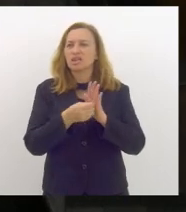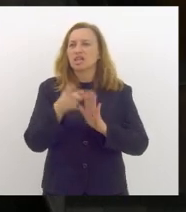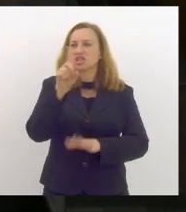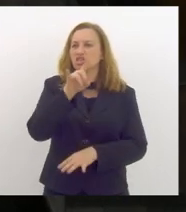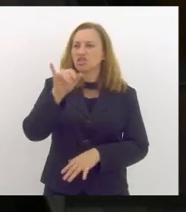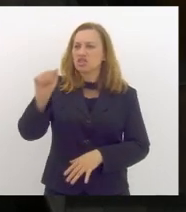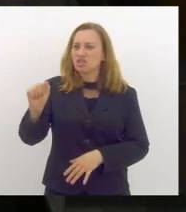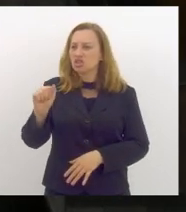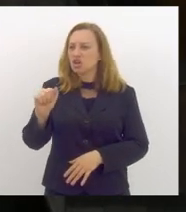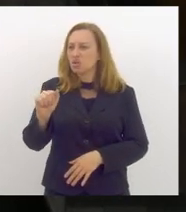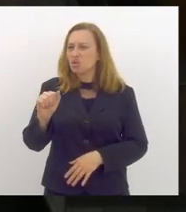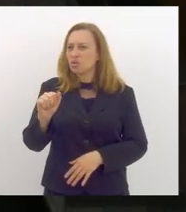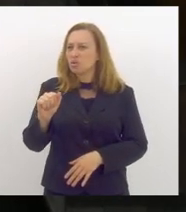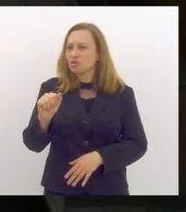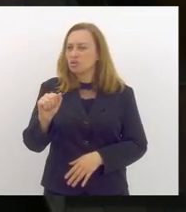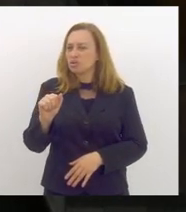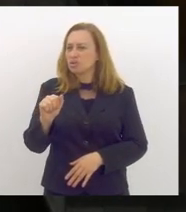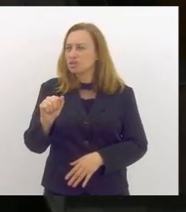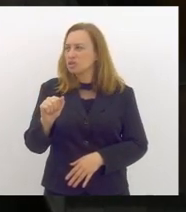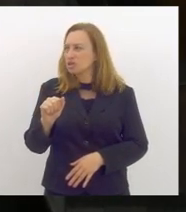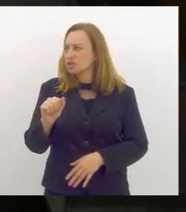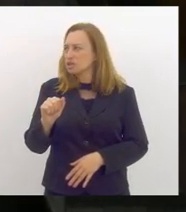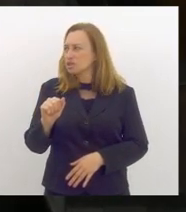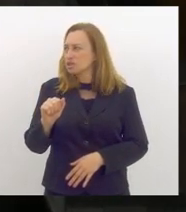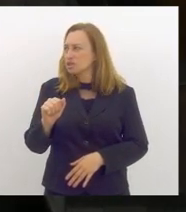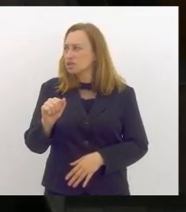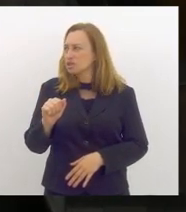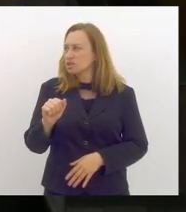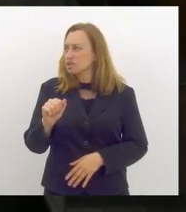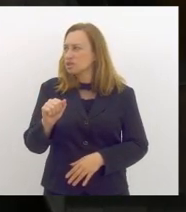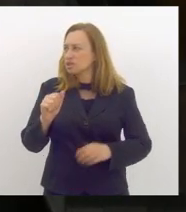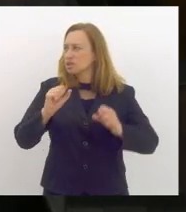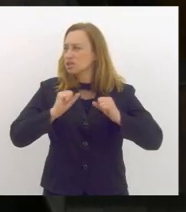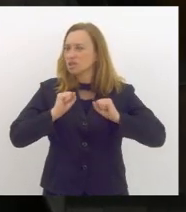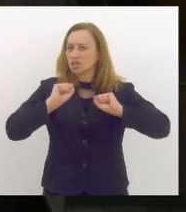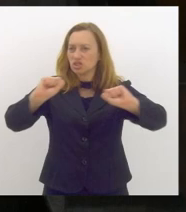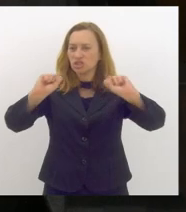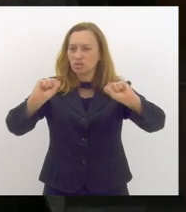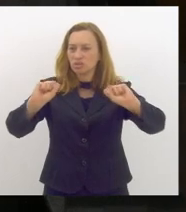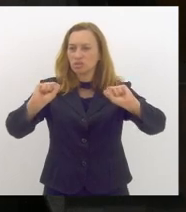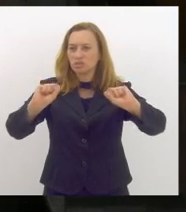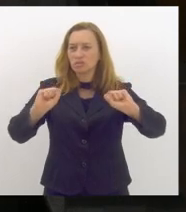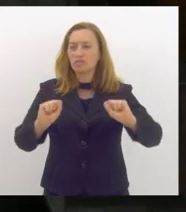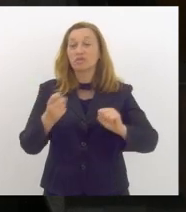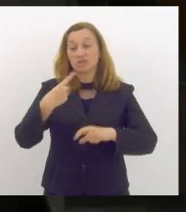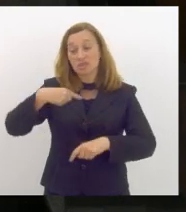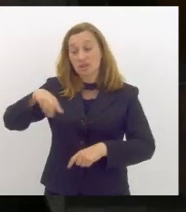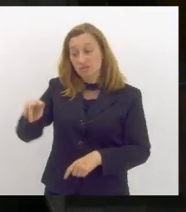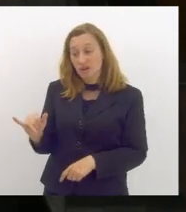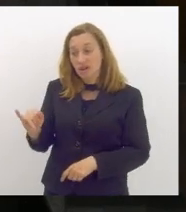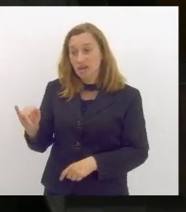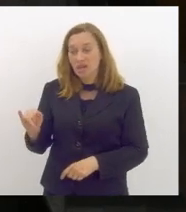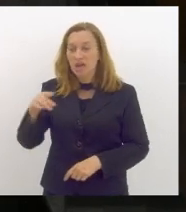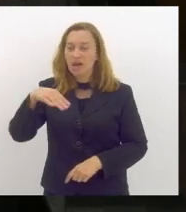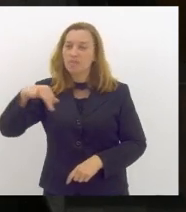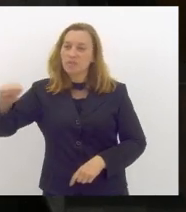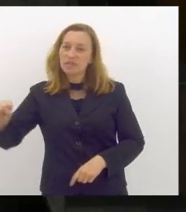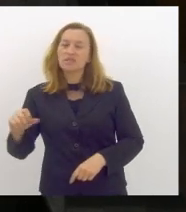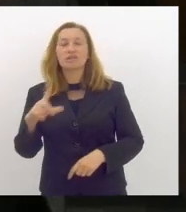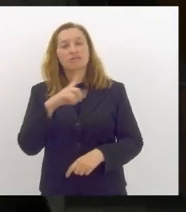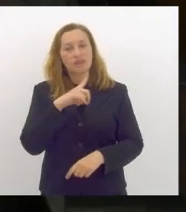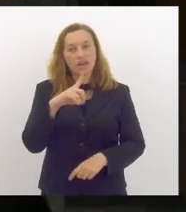dia de Xangô sincretismo de São José também é bom então você vai à missa tem